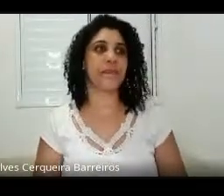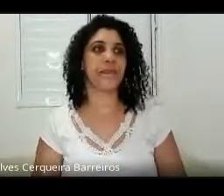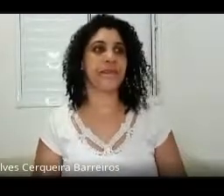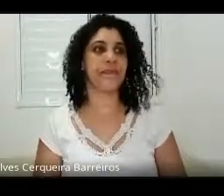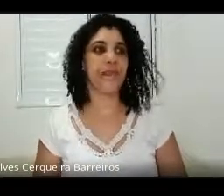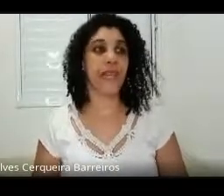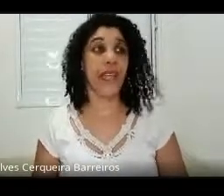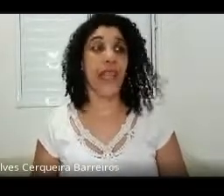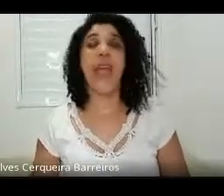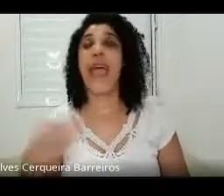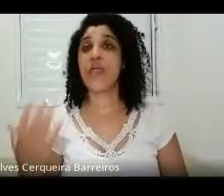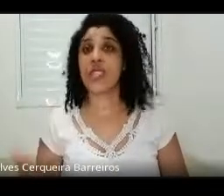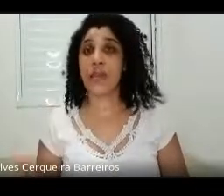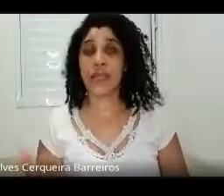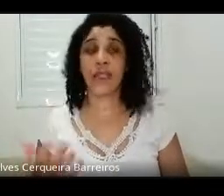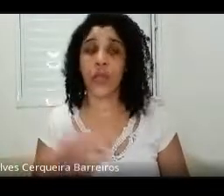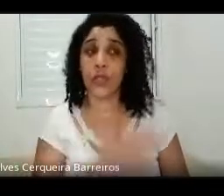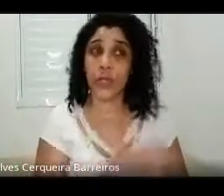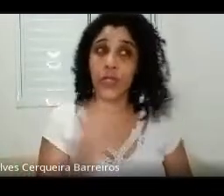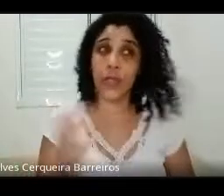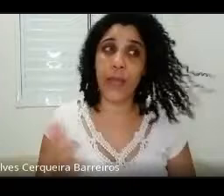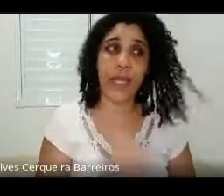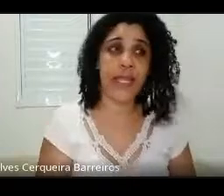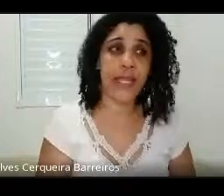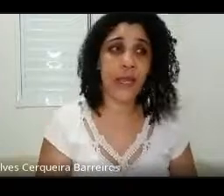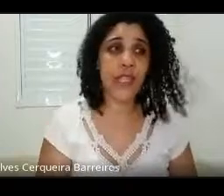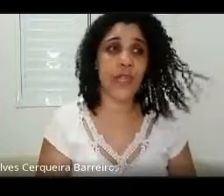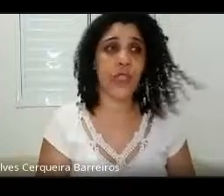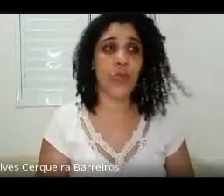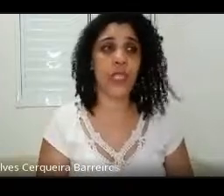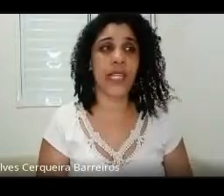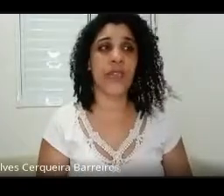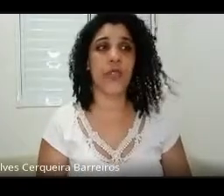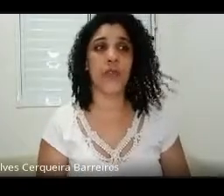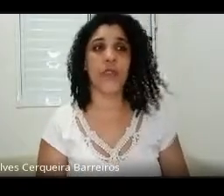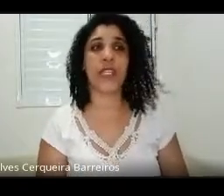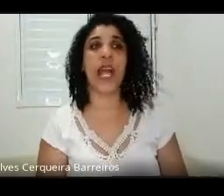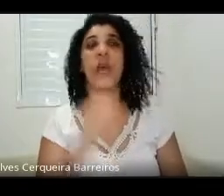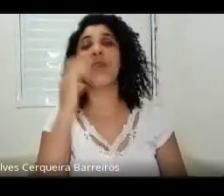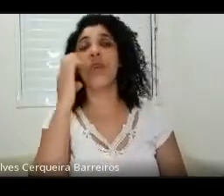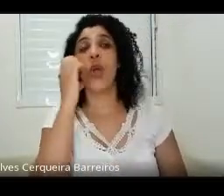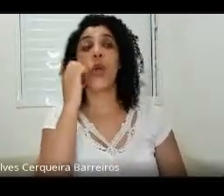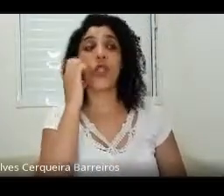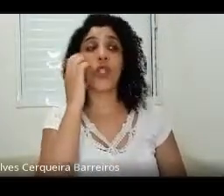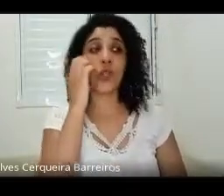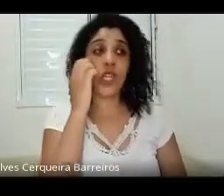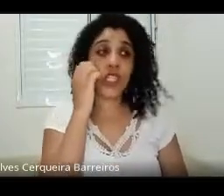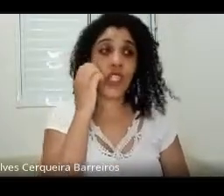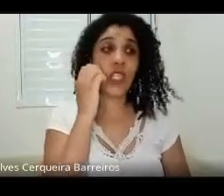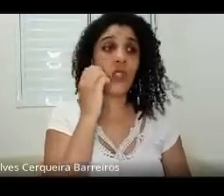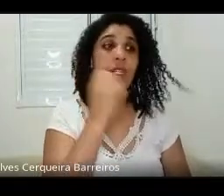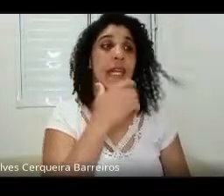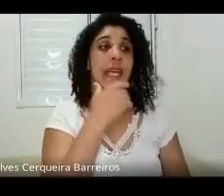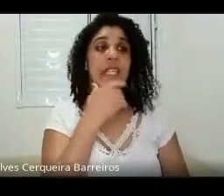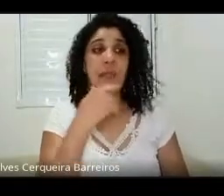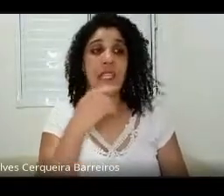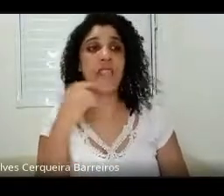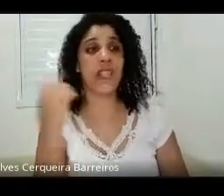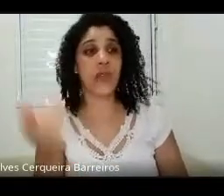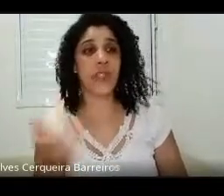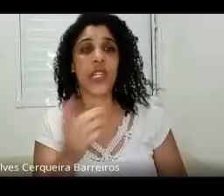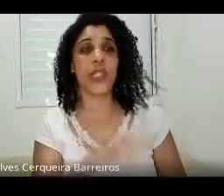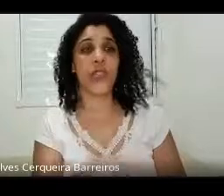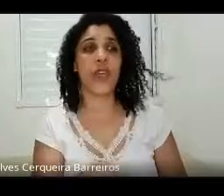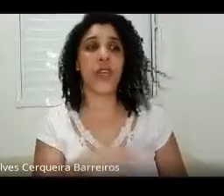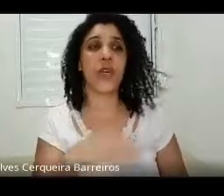vice-versa. É um sistema, outro mito também é dizer que é um sistema de comunicação superficial, com conteúdo restrito,